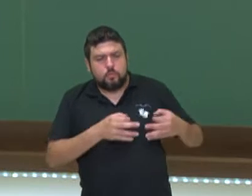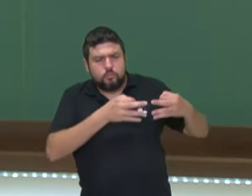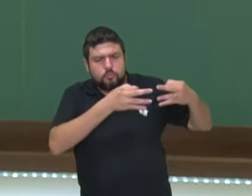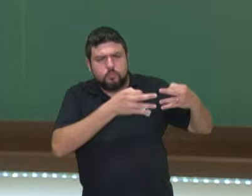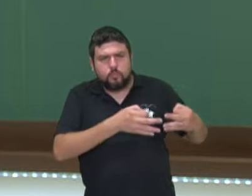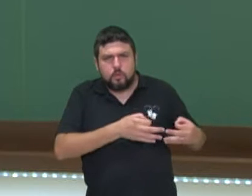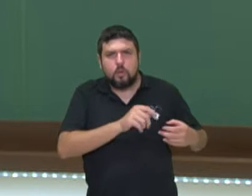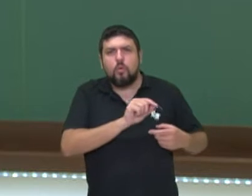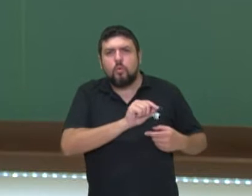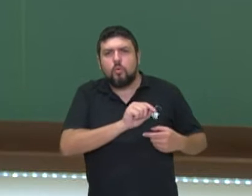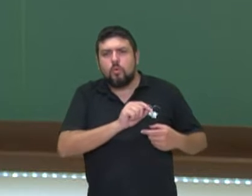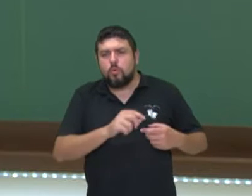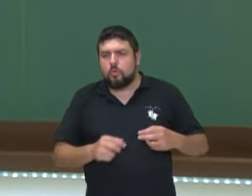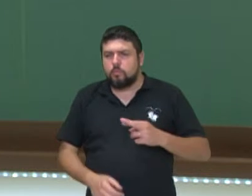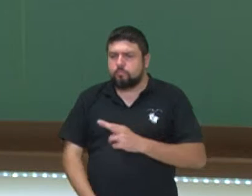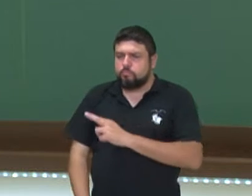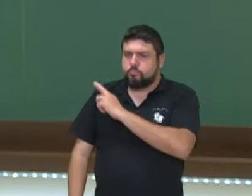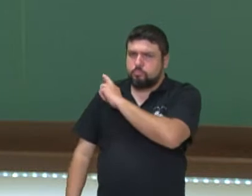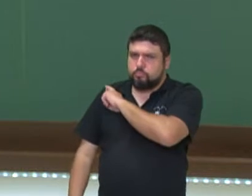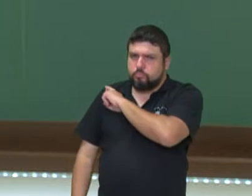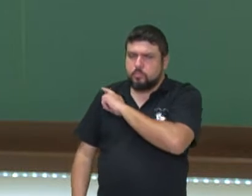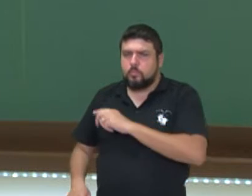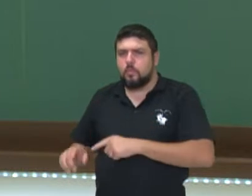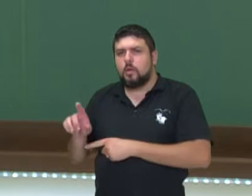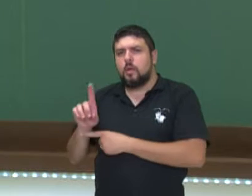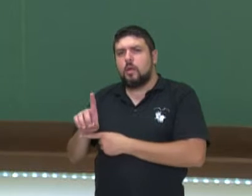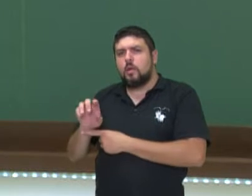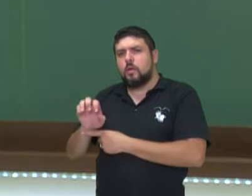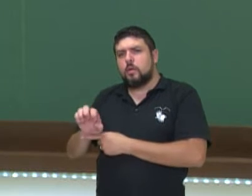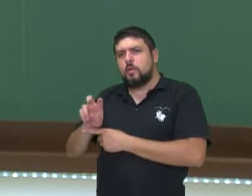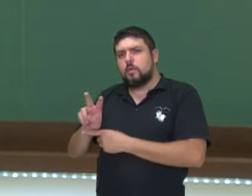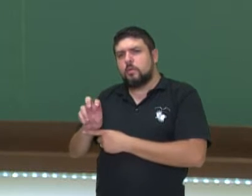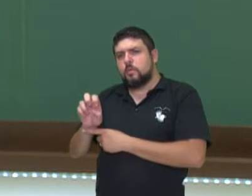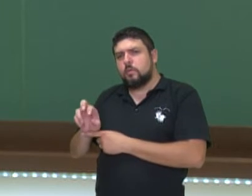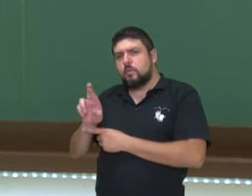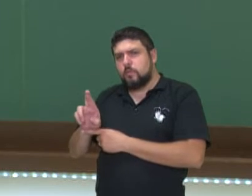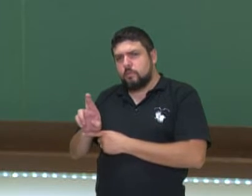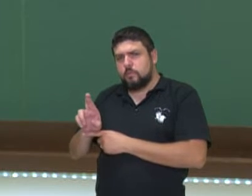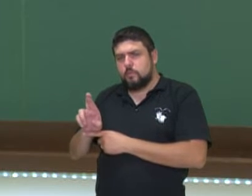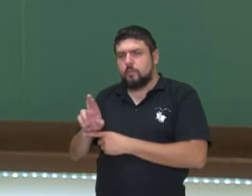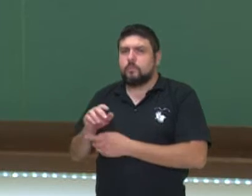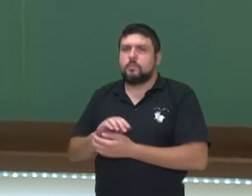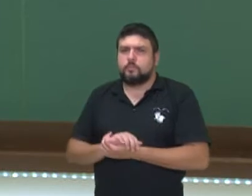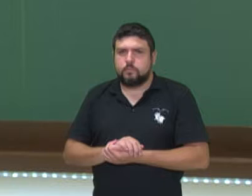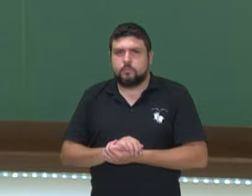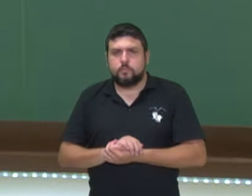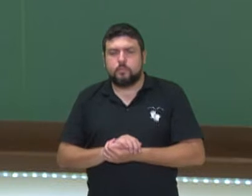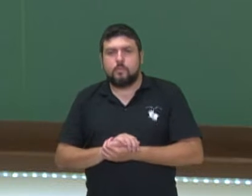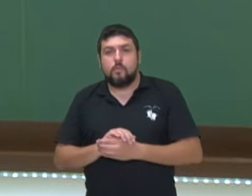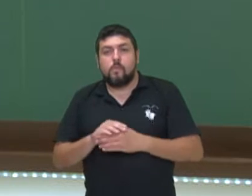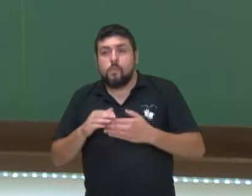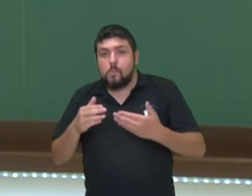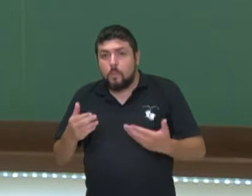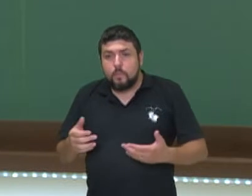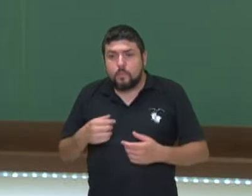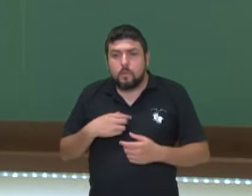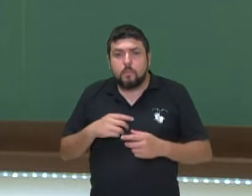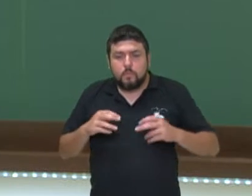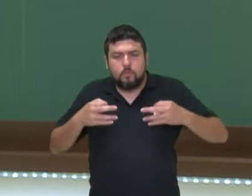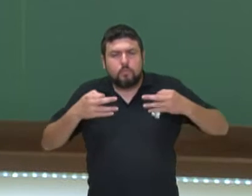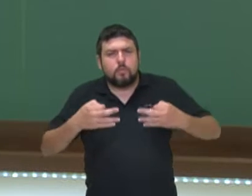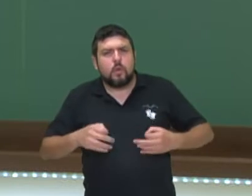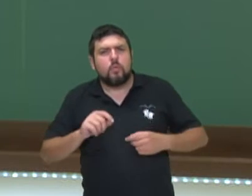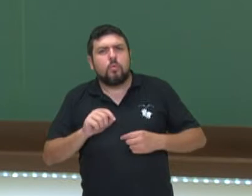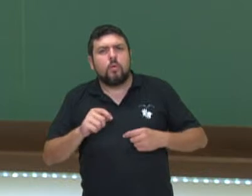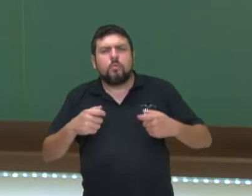de dever, um dever moral. Uma postura honesta é aquela postura em que a pessoa não precisa de